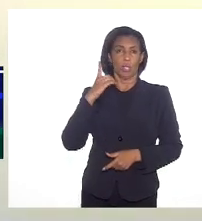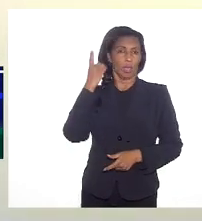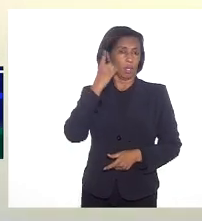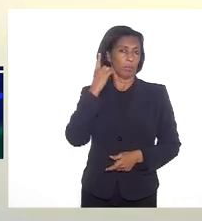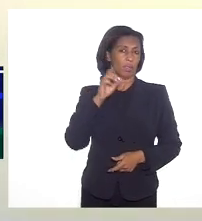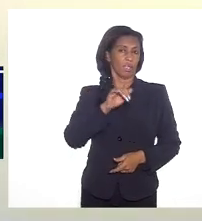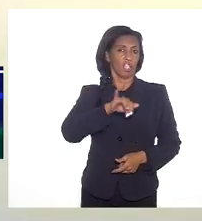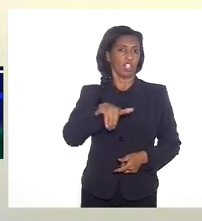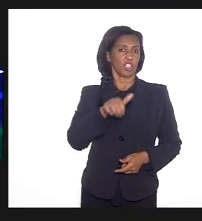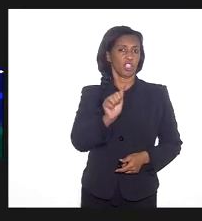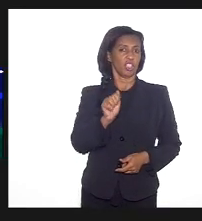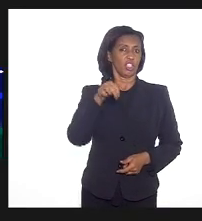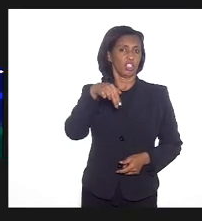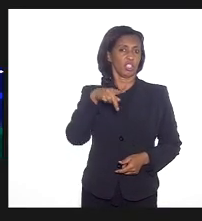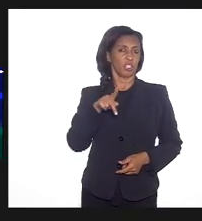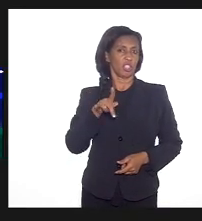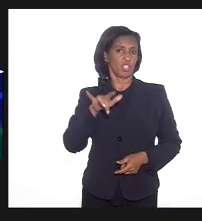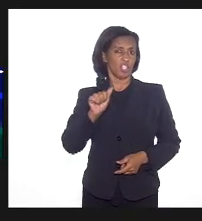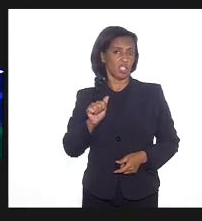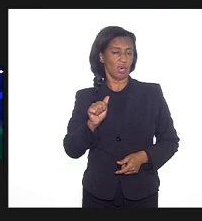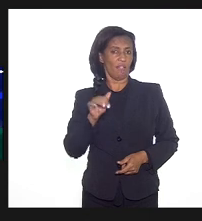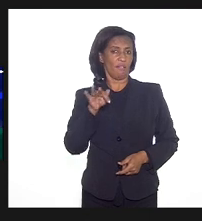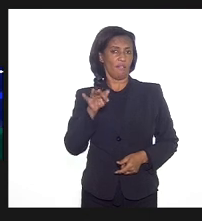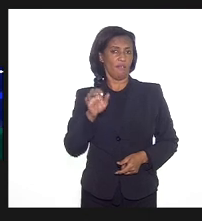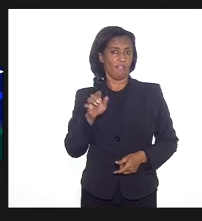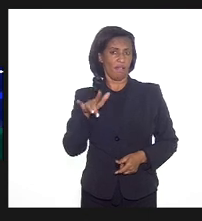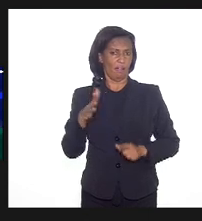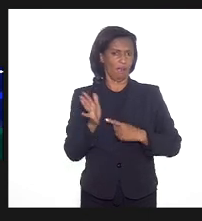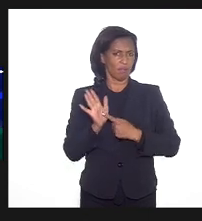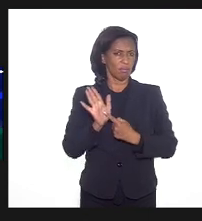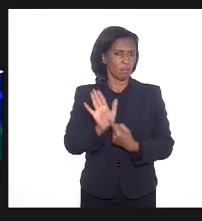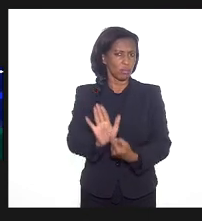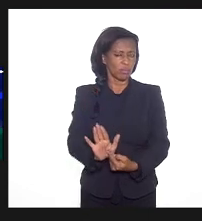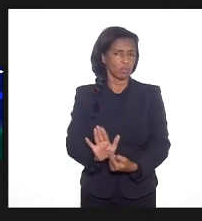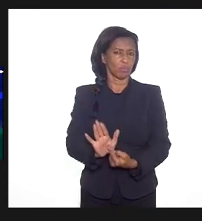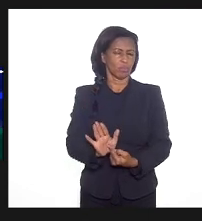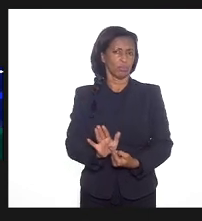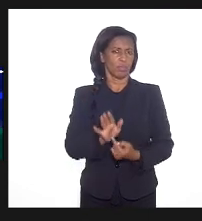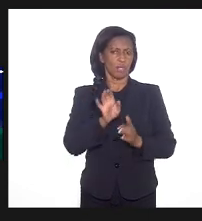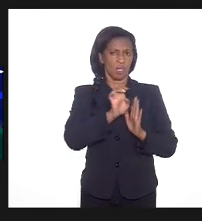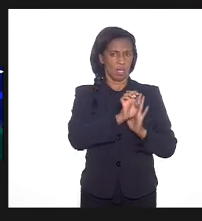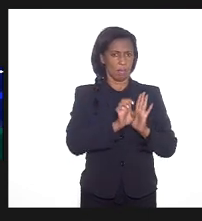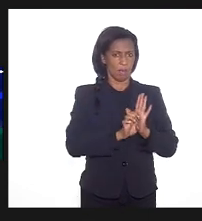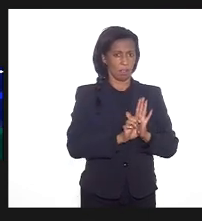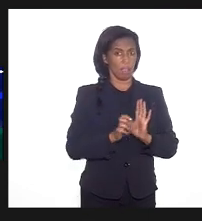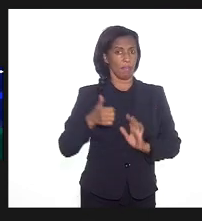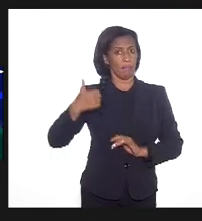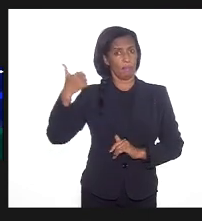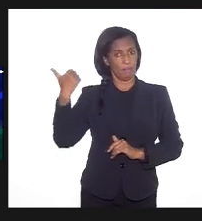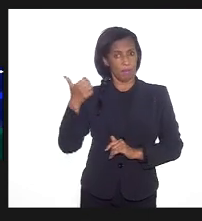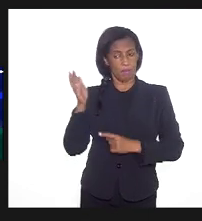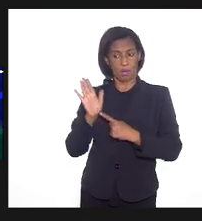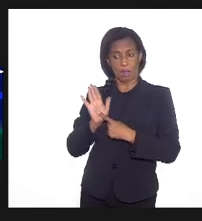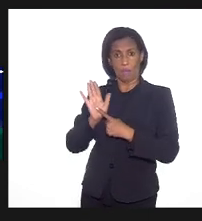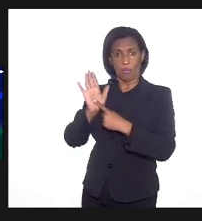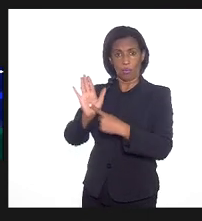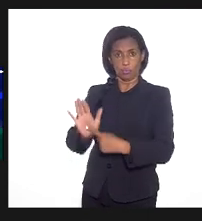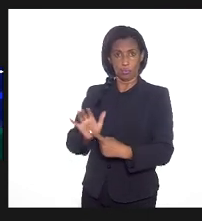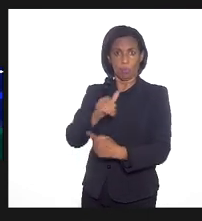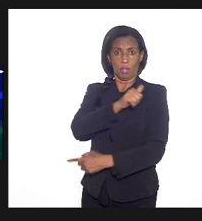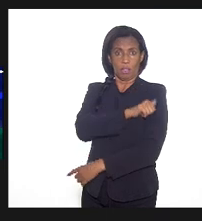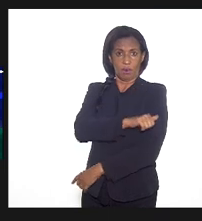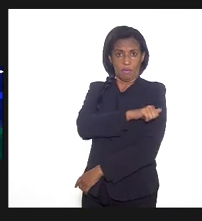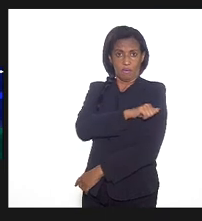apresentou essa emenda constitucional primeiro apresentou para a enfermagem